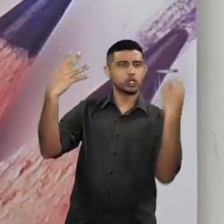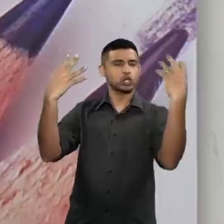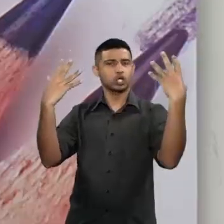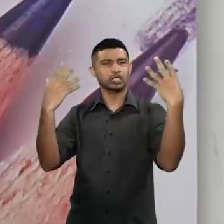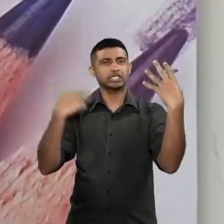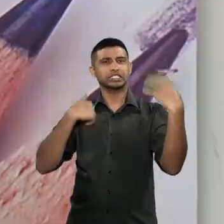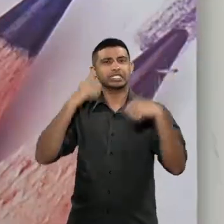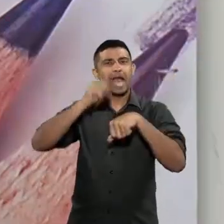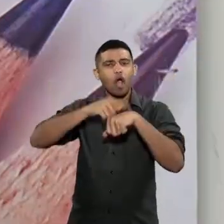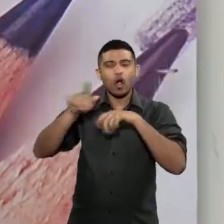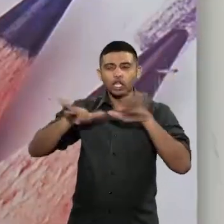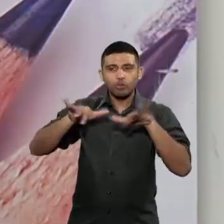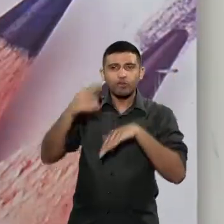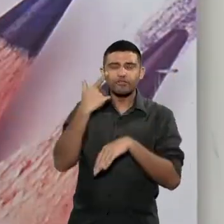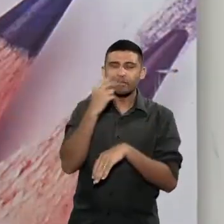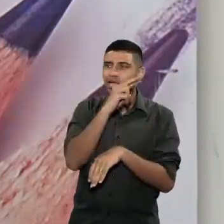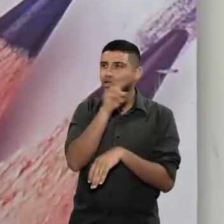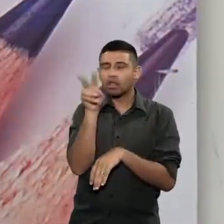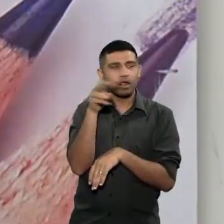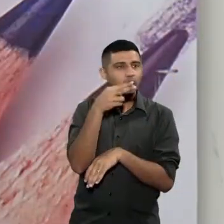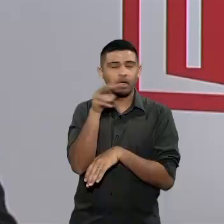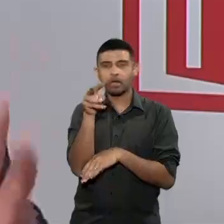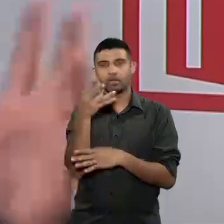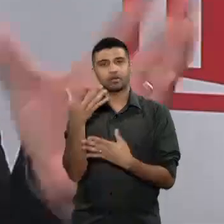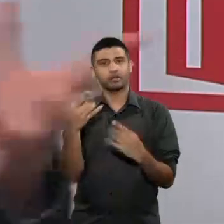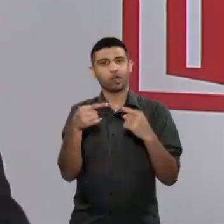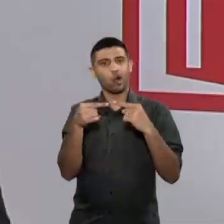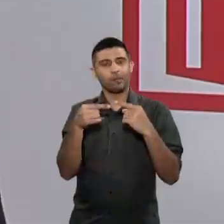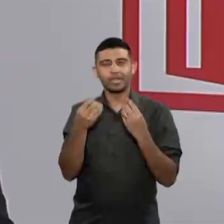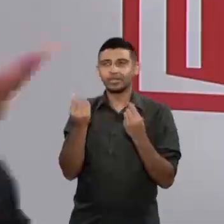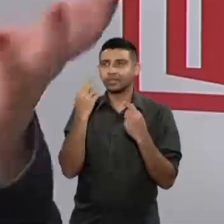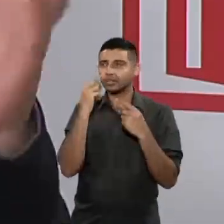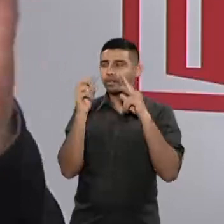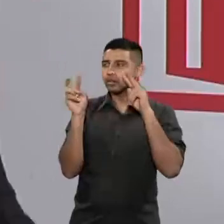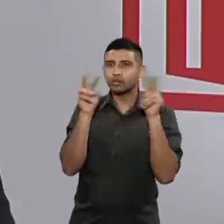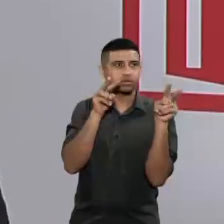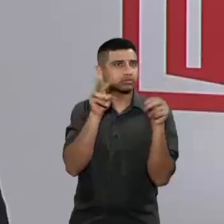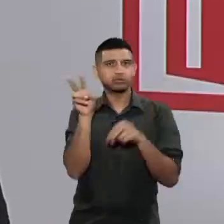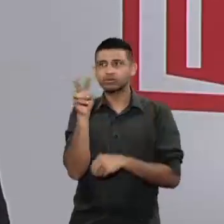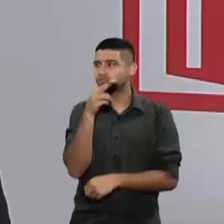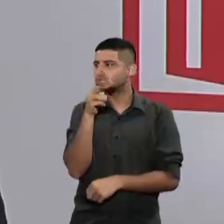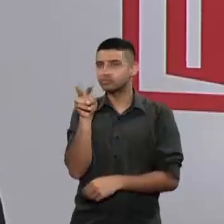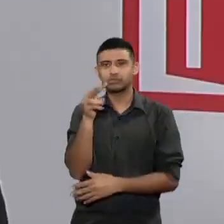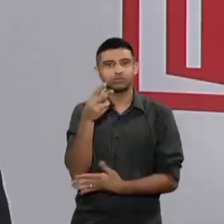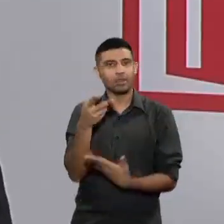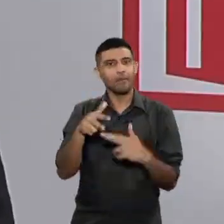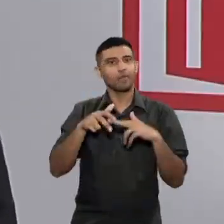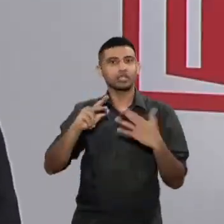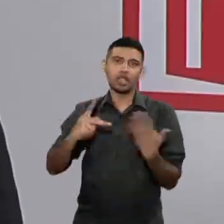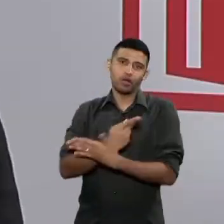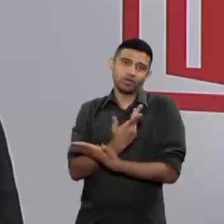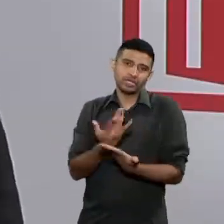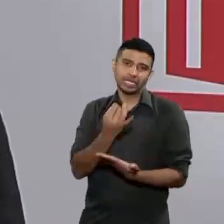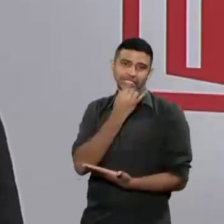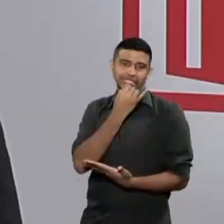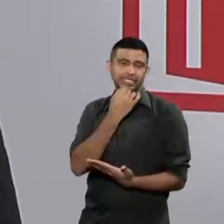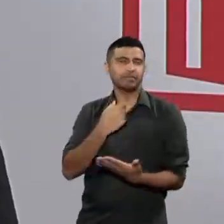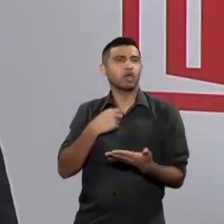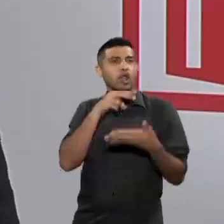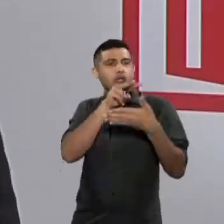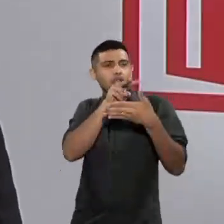hora que você movimenta o olho. E o movimento. Uhum. Tem a ver com o espaço, tem a ver com a movimentação. Por isso que acontece da